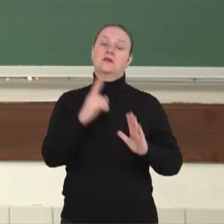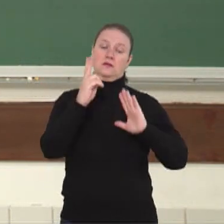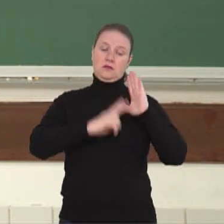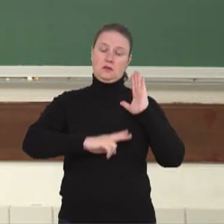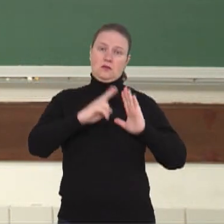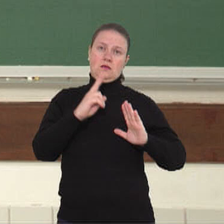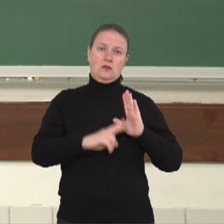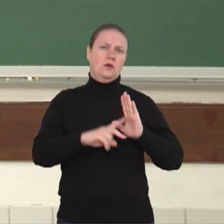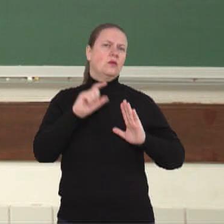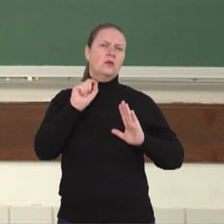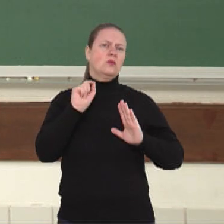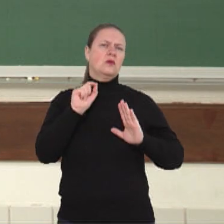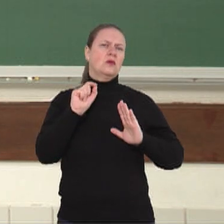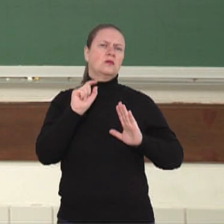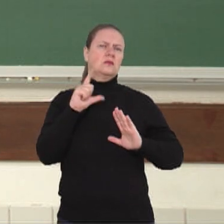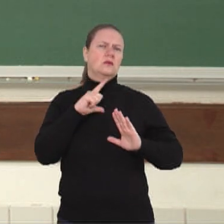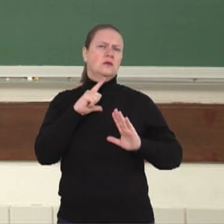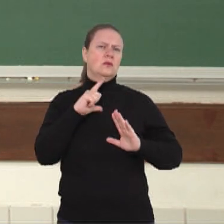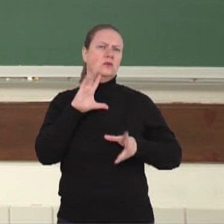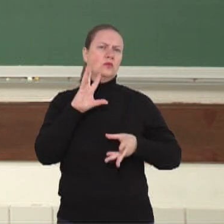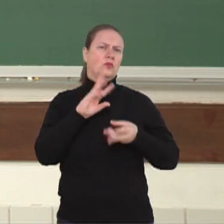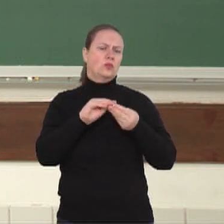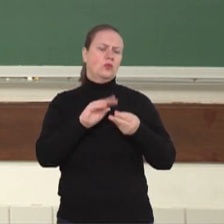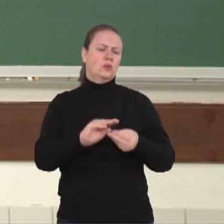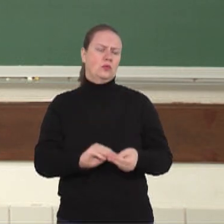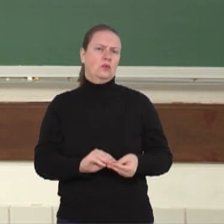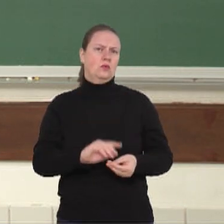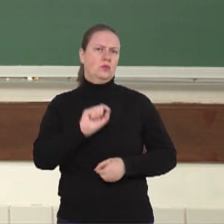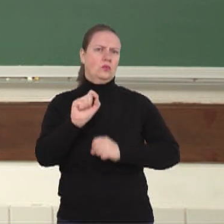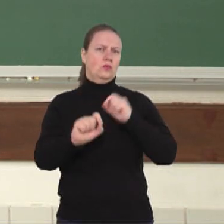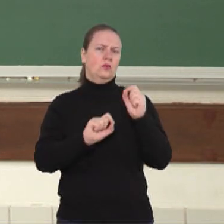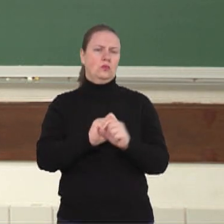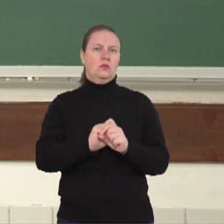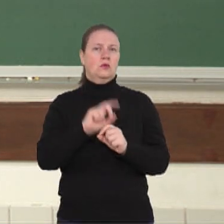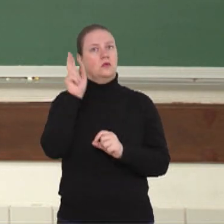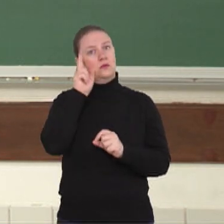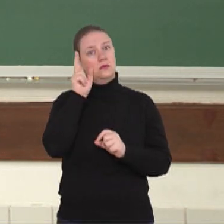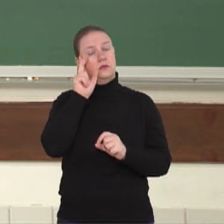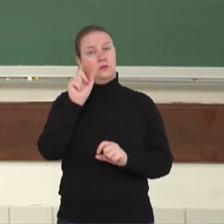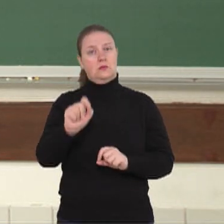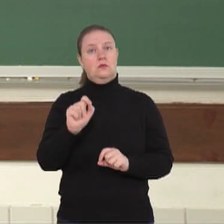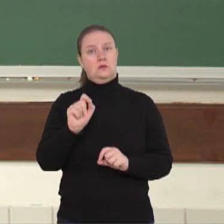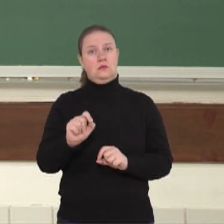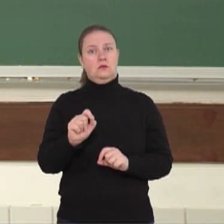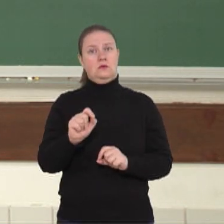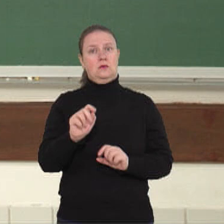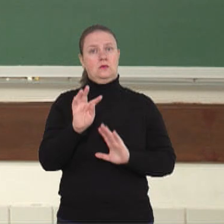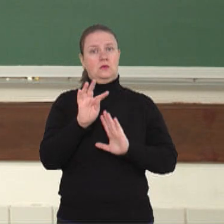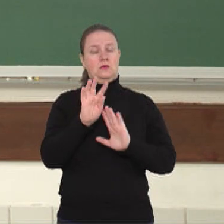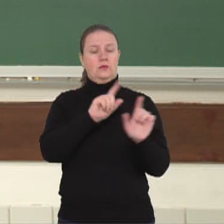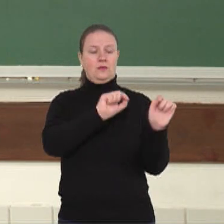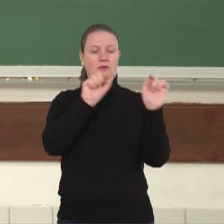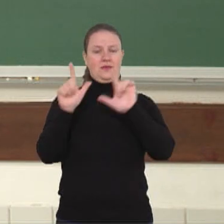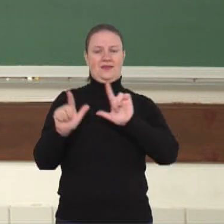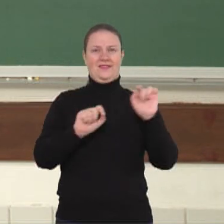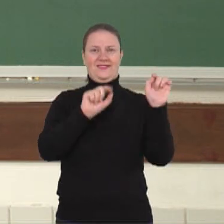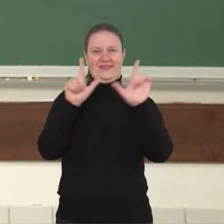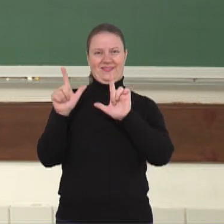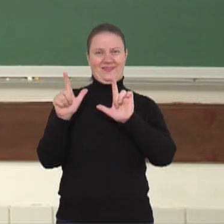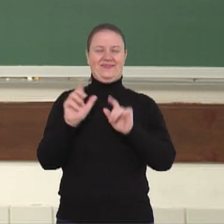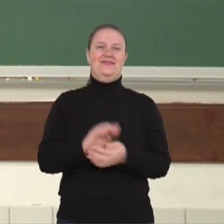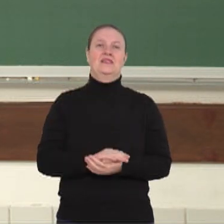colocar. O que tem de resenha nesse texto aqui, tá? Lembrando que tá ali é daquela série Stranger Things, tá